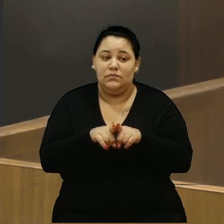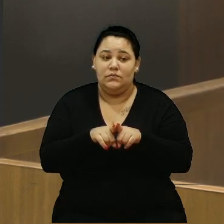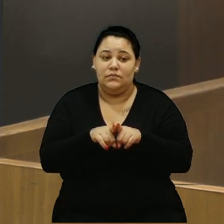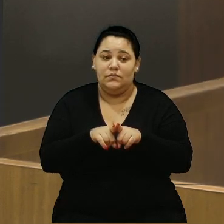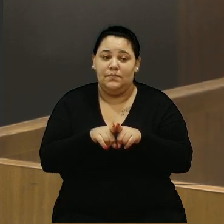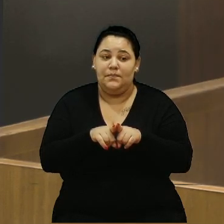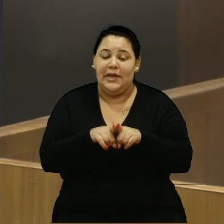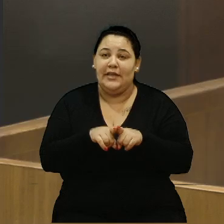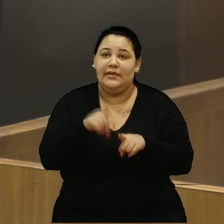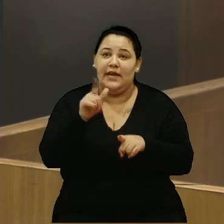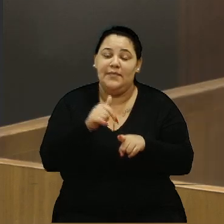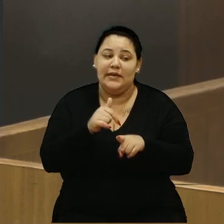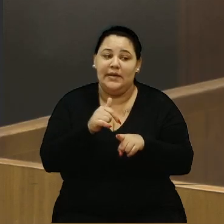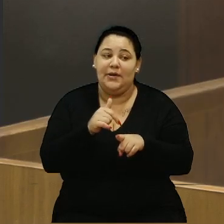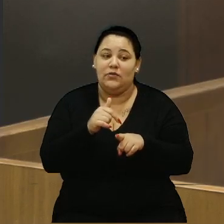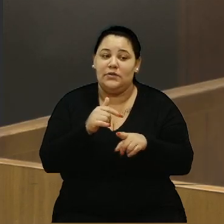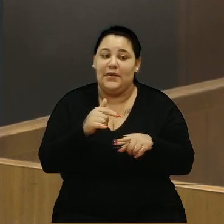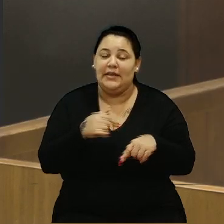fizerem isso,